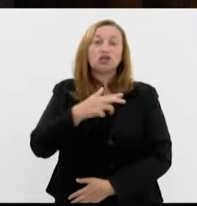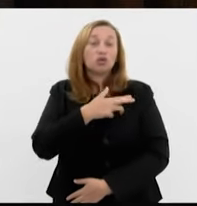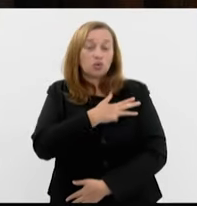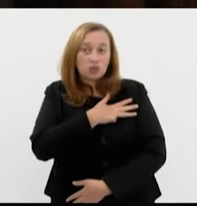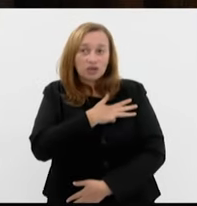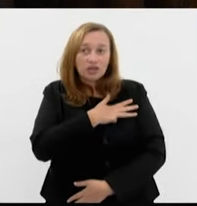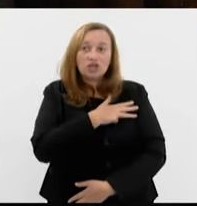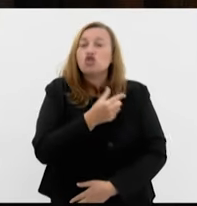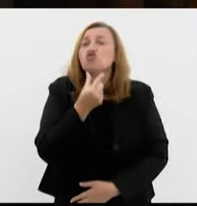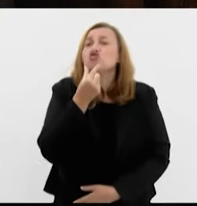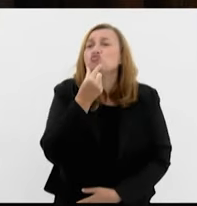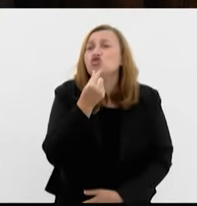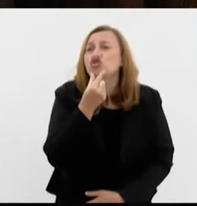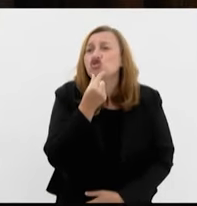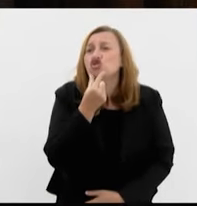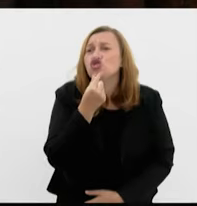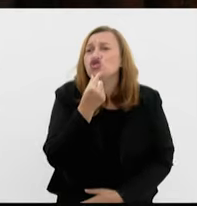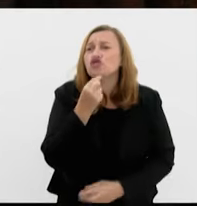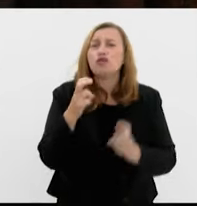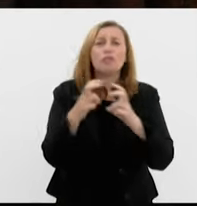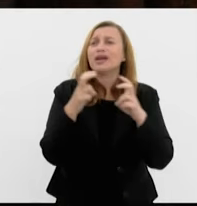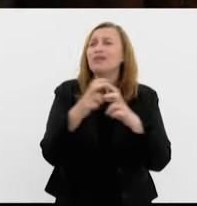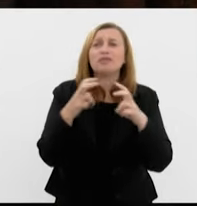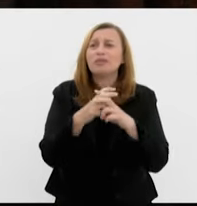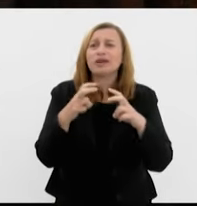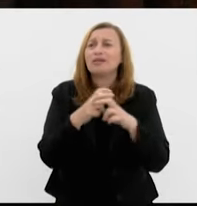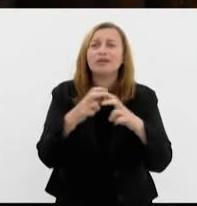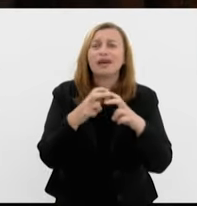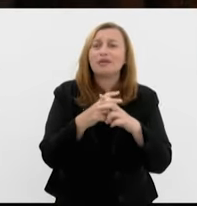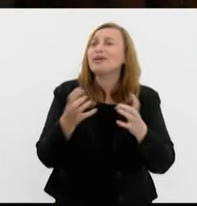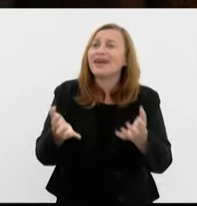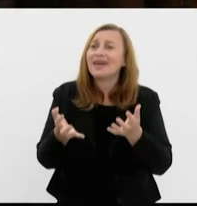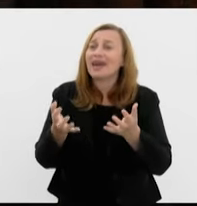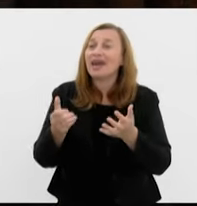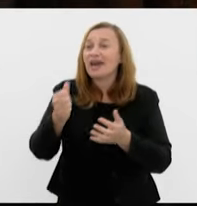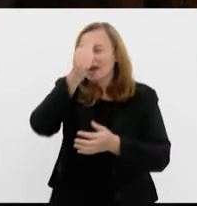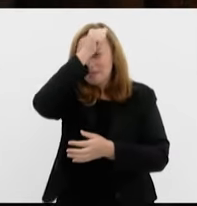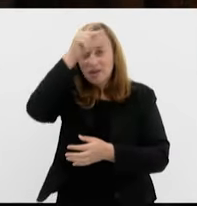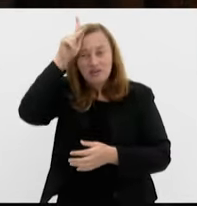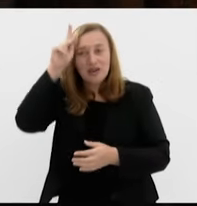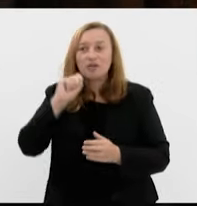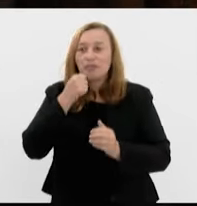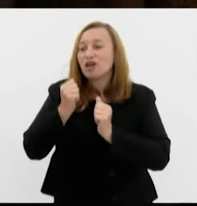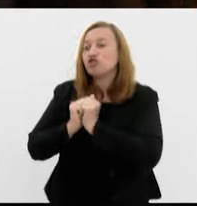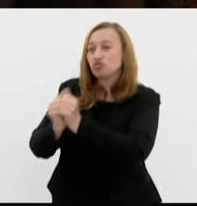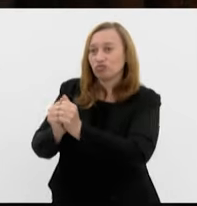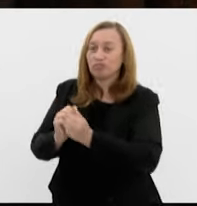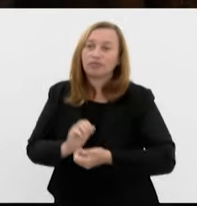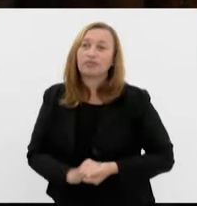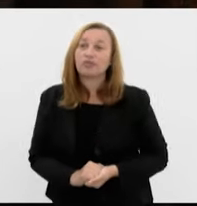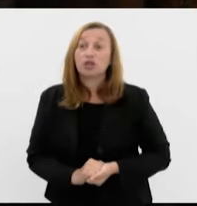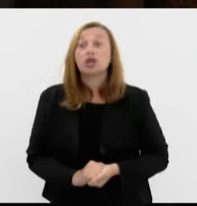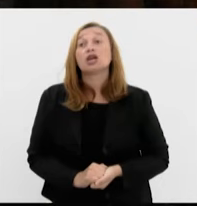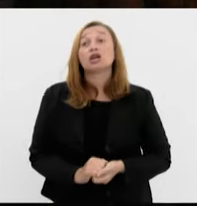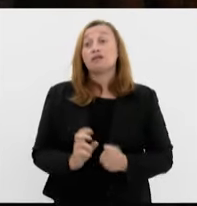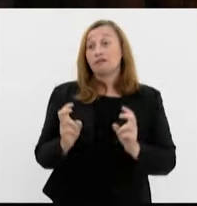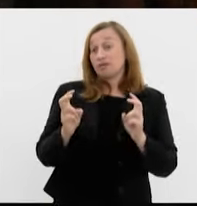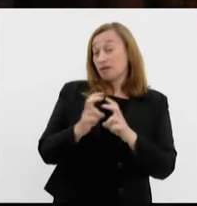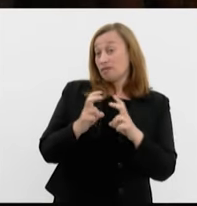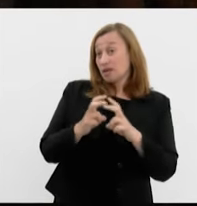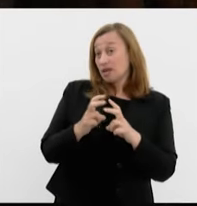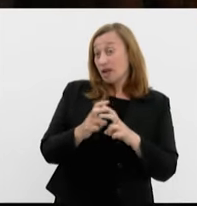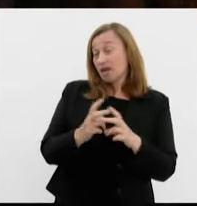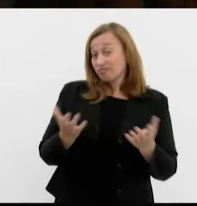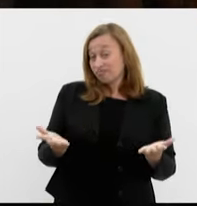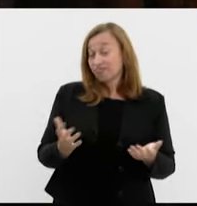e esses meninos vão brigar brigar brigar e esses dois especificamente que eu me referir vão ter que se